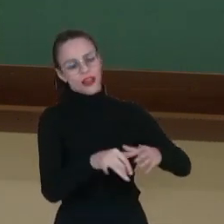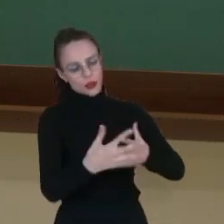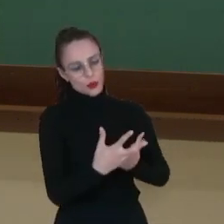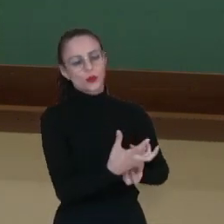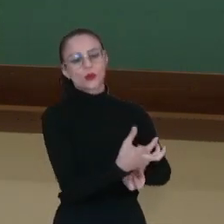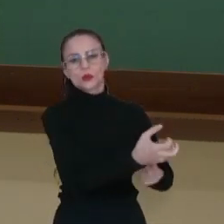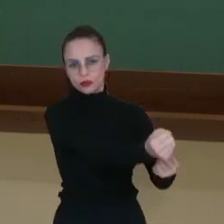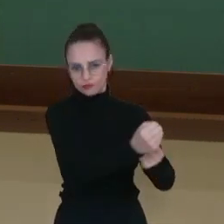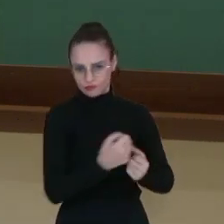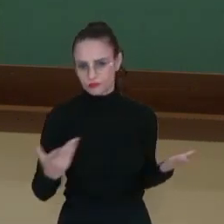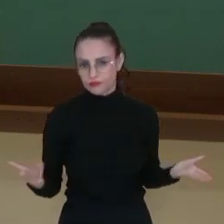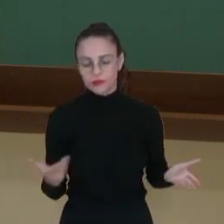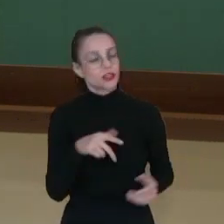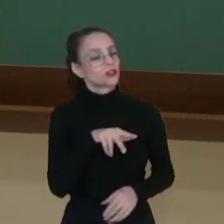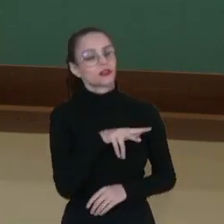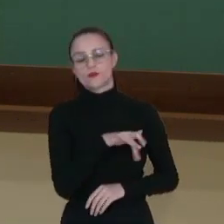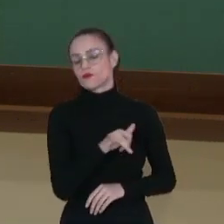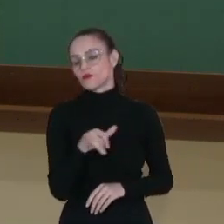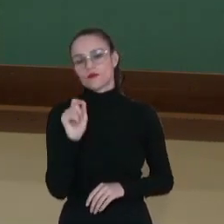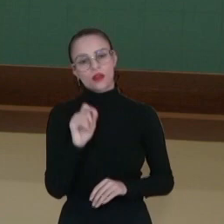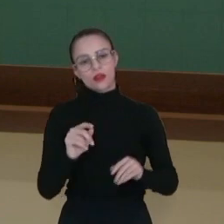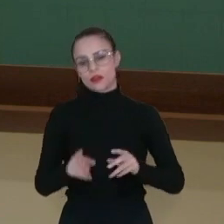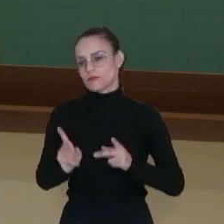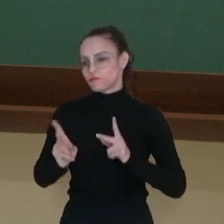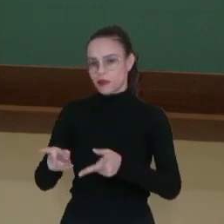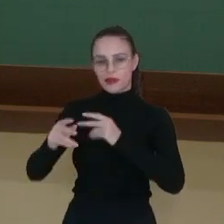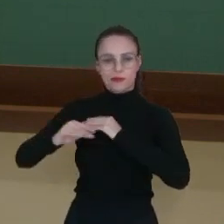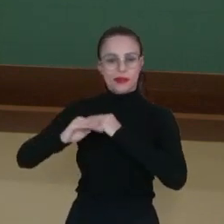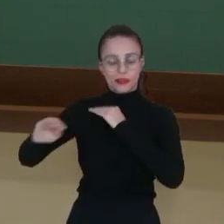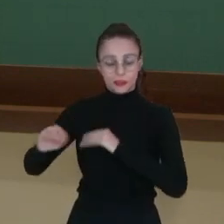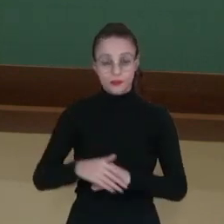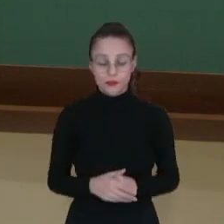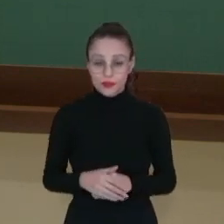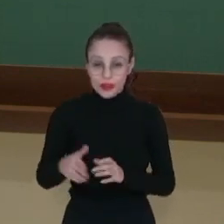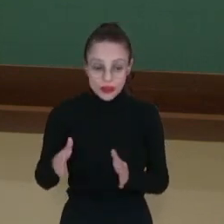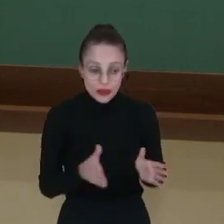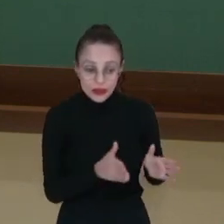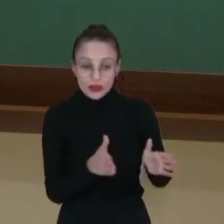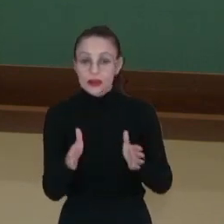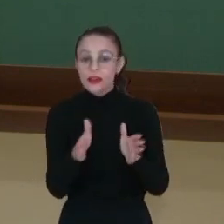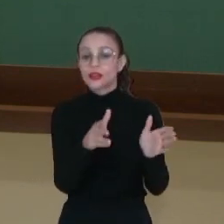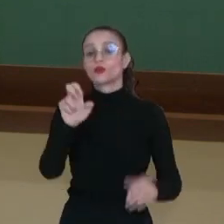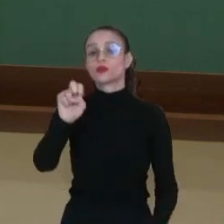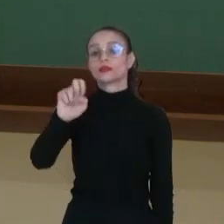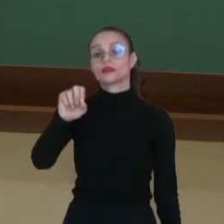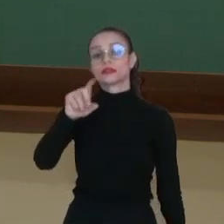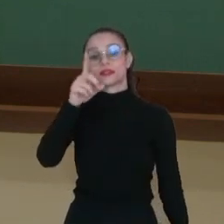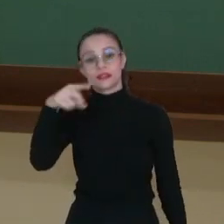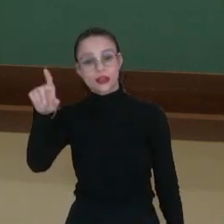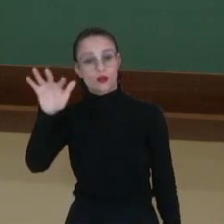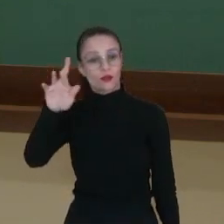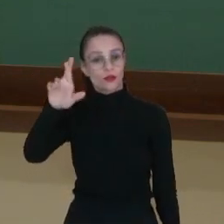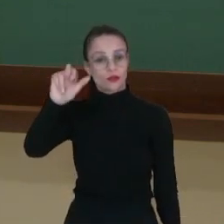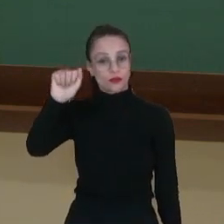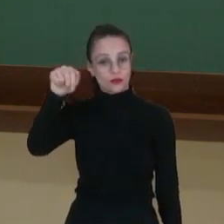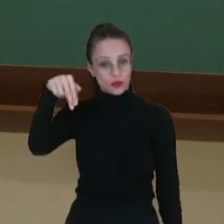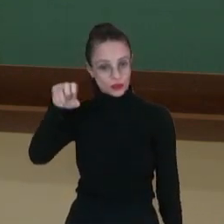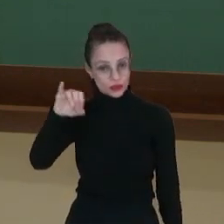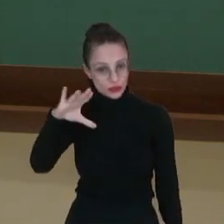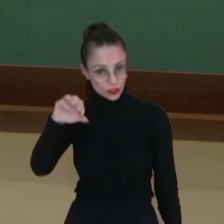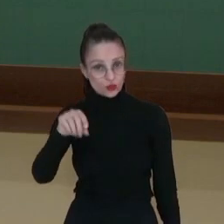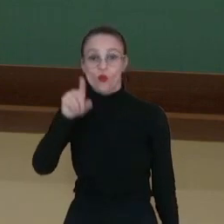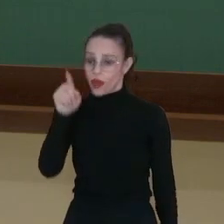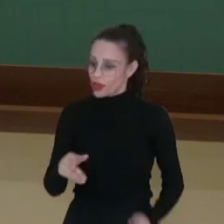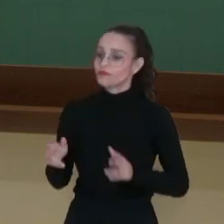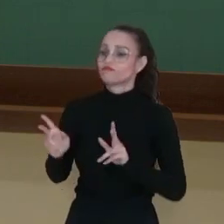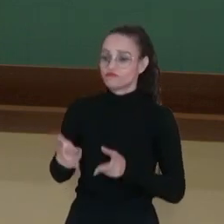período, certo? Não vão ser permanentes. O Rio São Francisco é um rio permanente, daí a sua